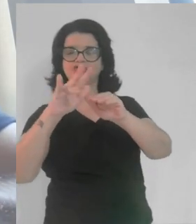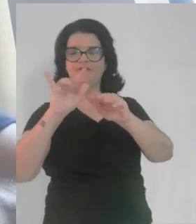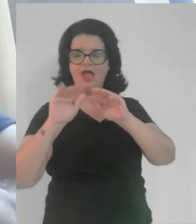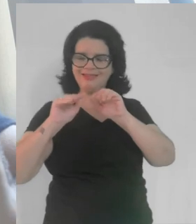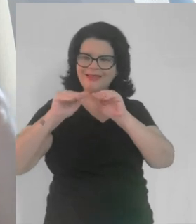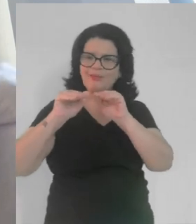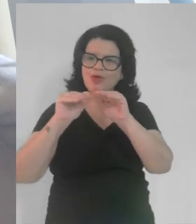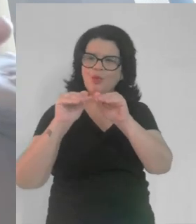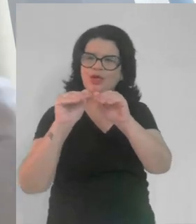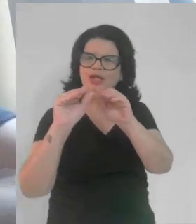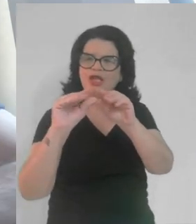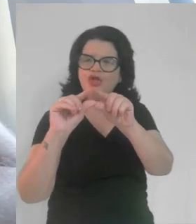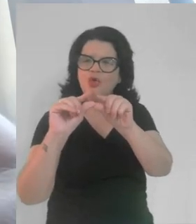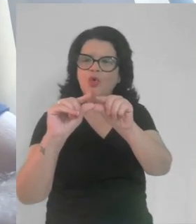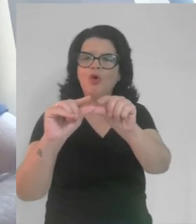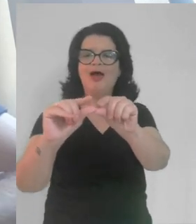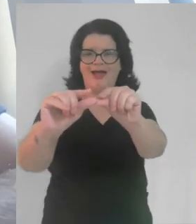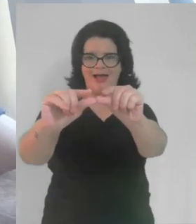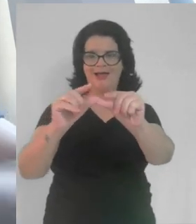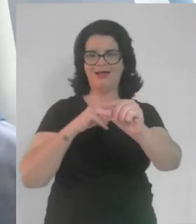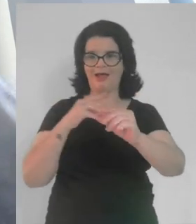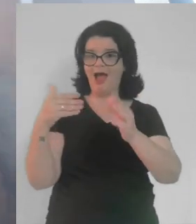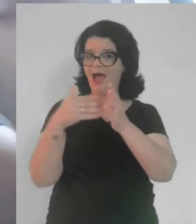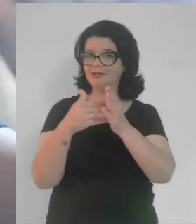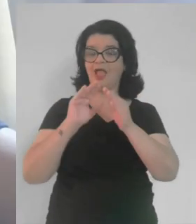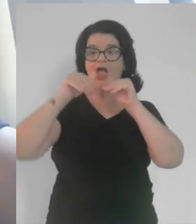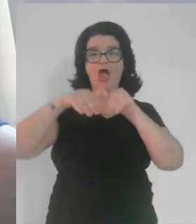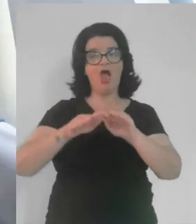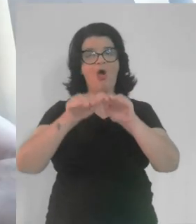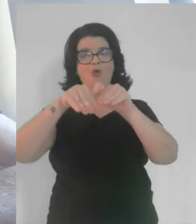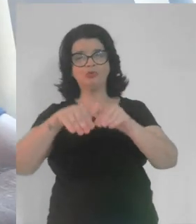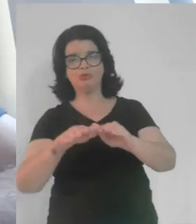diminuindo, diminuindo, diminuindo, até chegar ao caso limite em que a onda